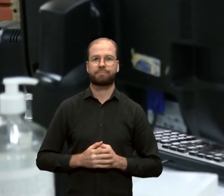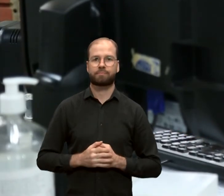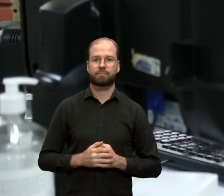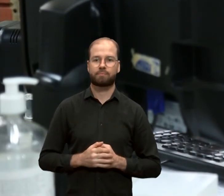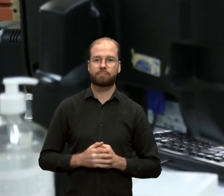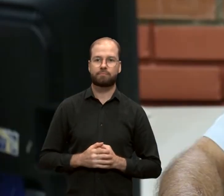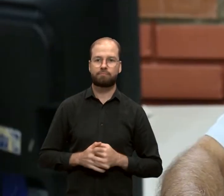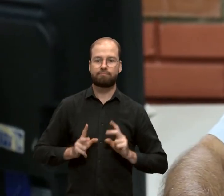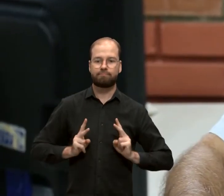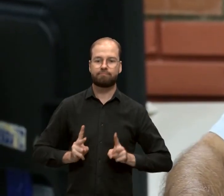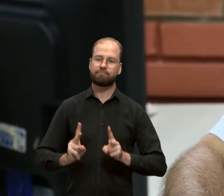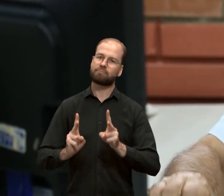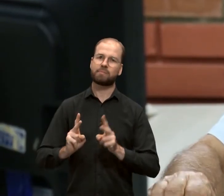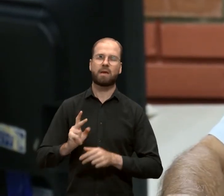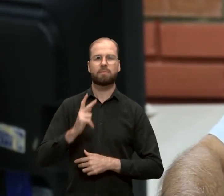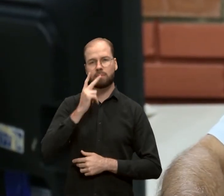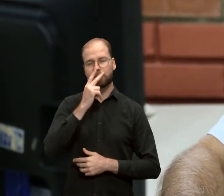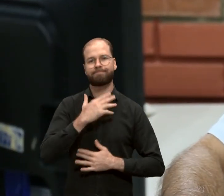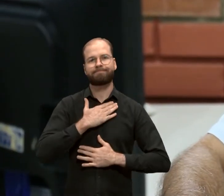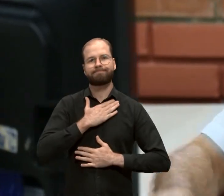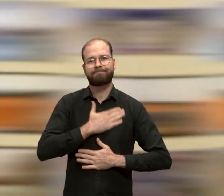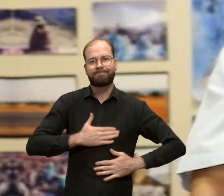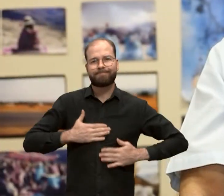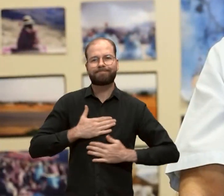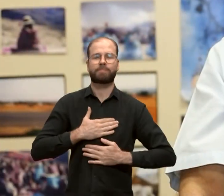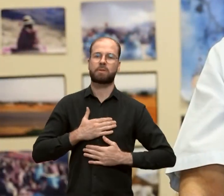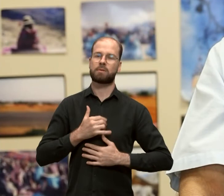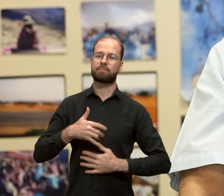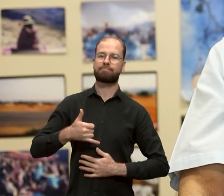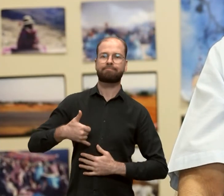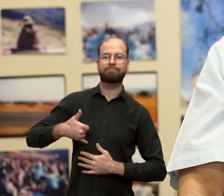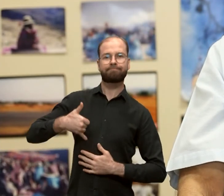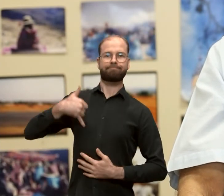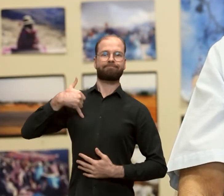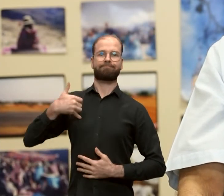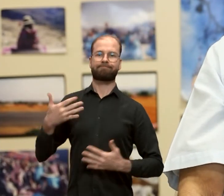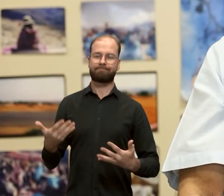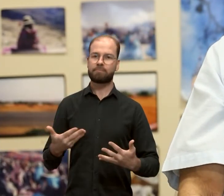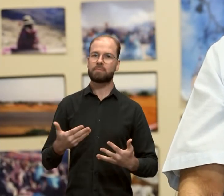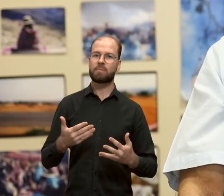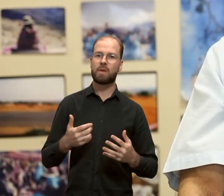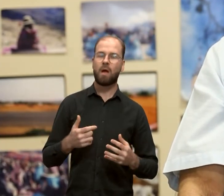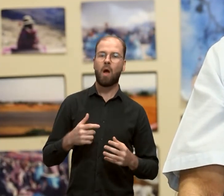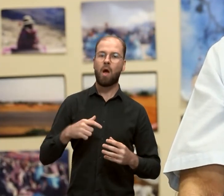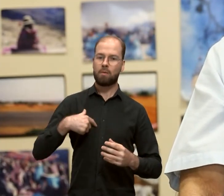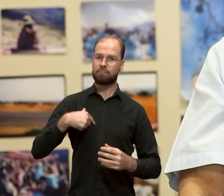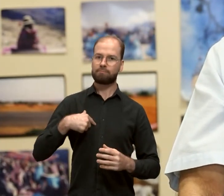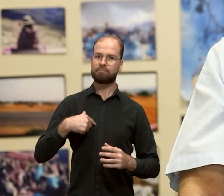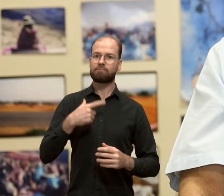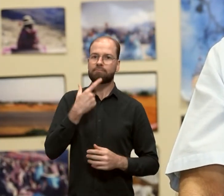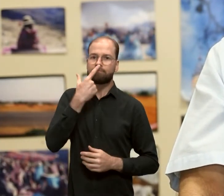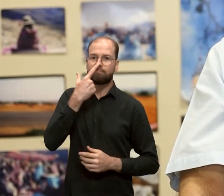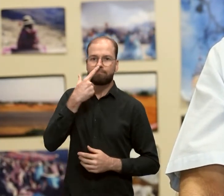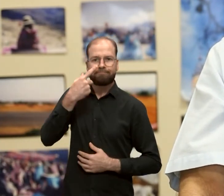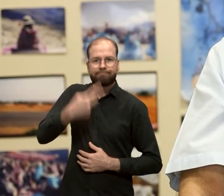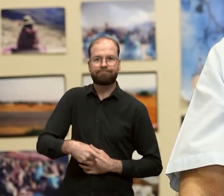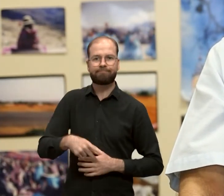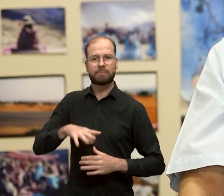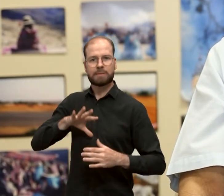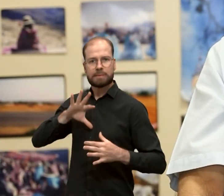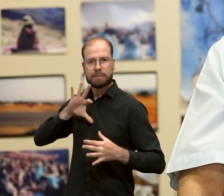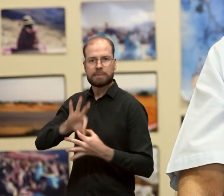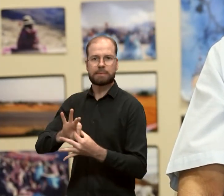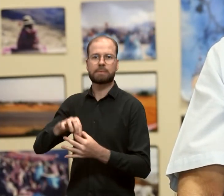Sempre foi assim, muito gratificante você sempre viveu muito a universidade, a gente viveu muito a universidade. Eu